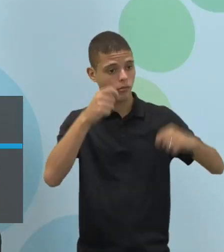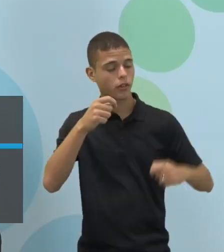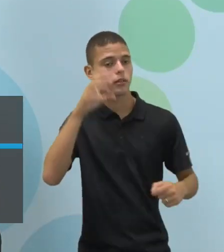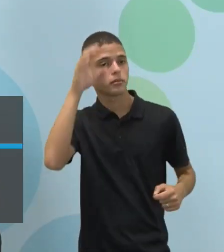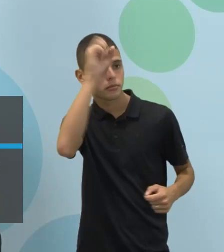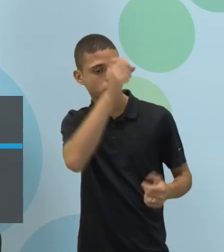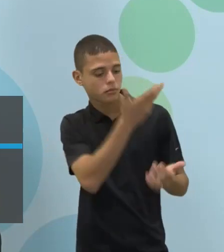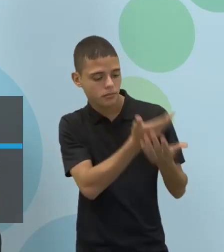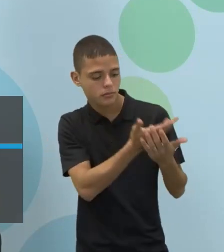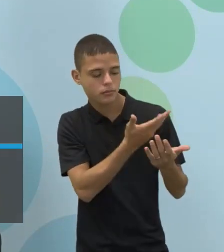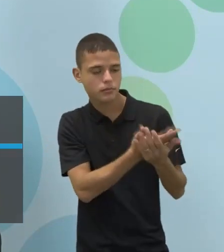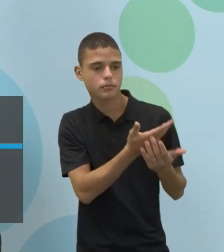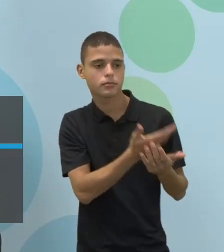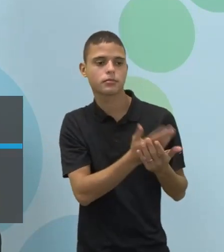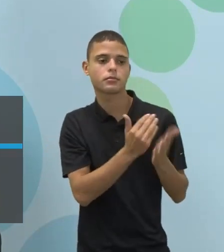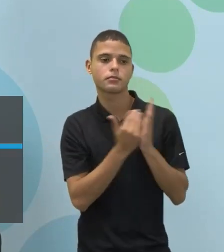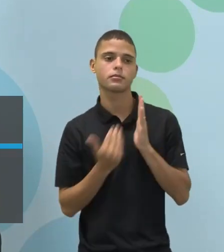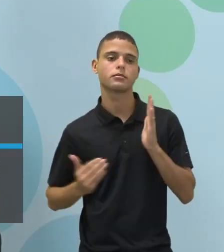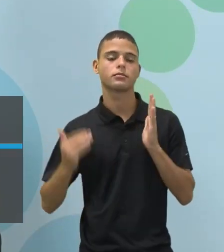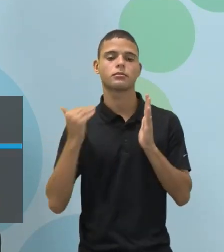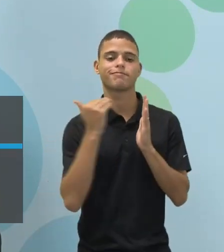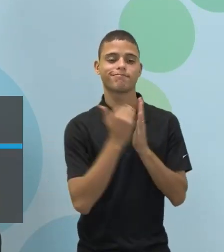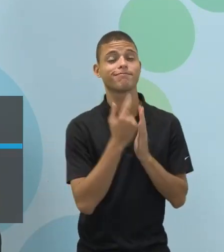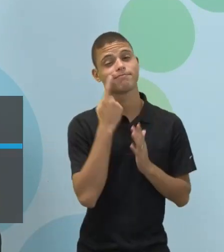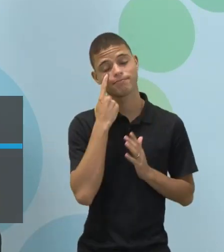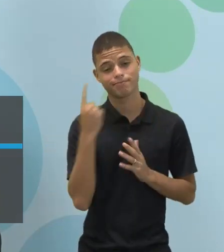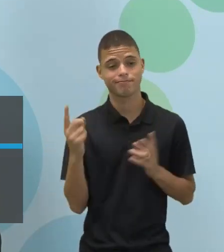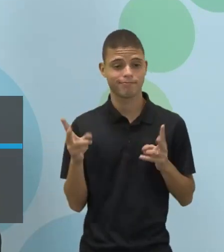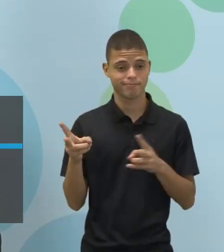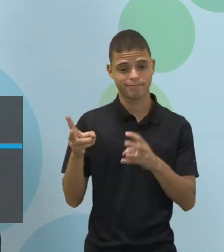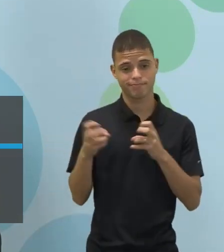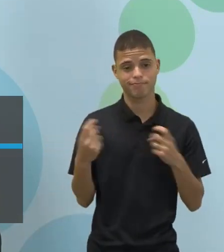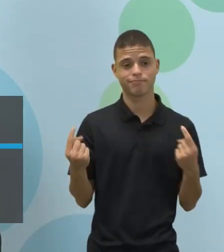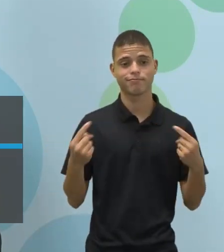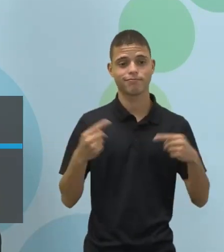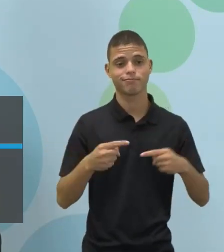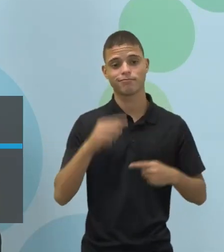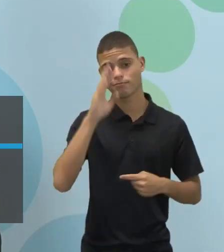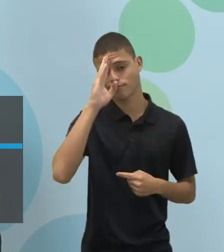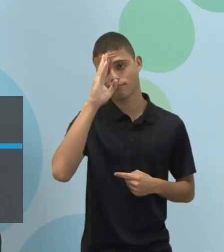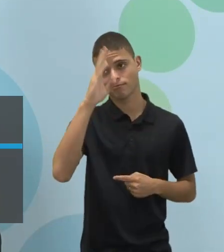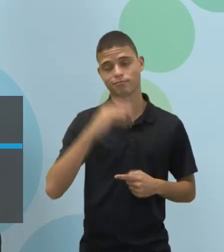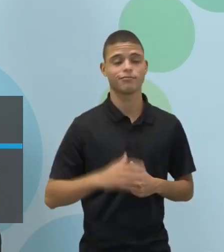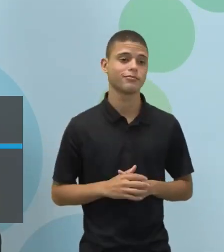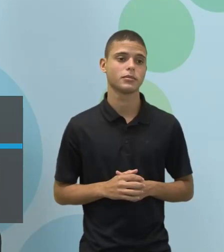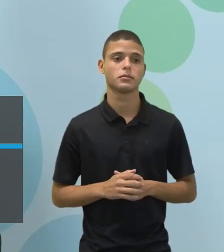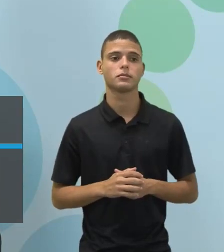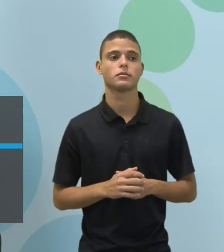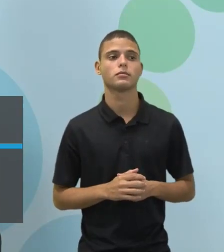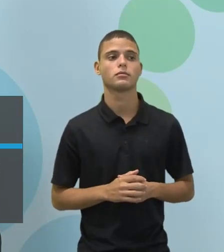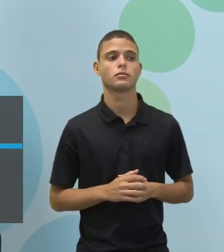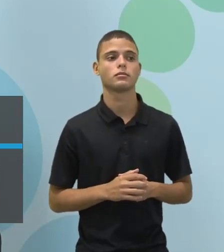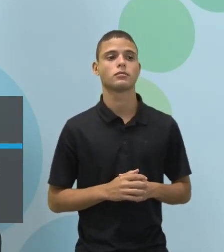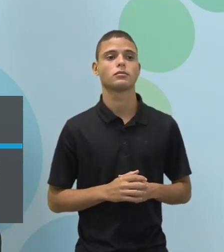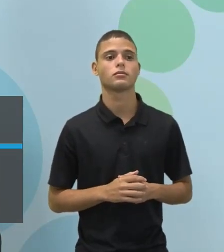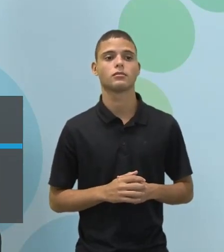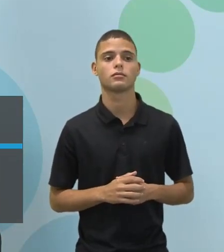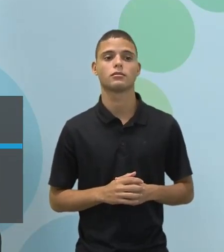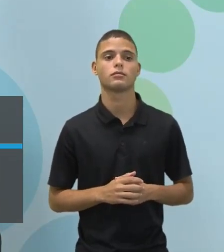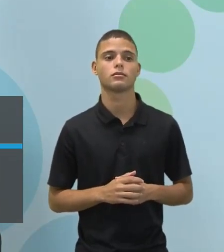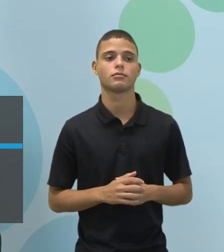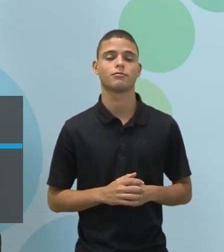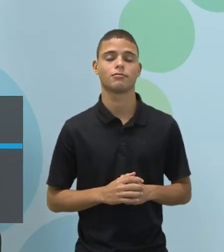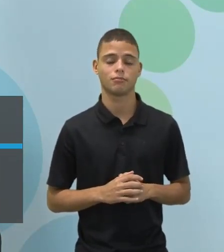o grande desafio que esses estudantes têm pela frente e nós, professores, né? Nós também estamos na mesma